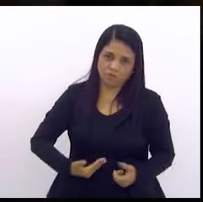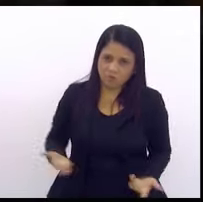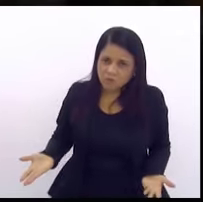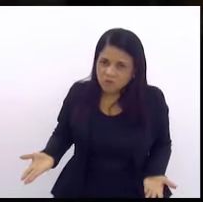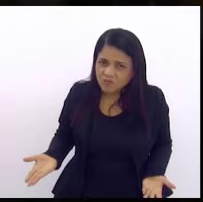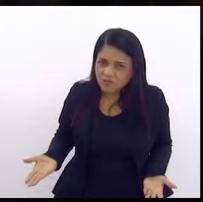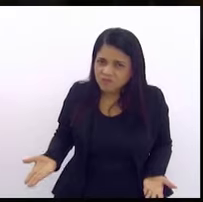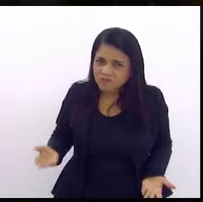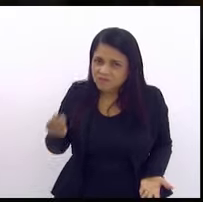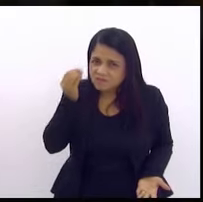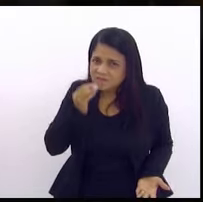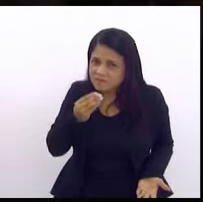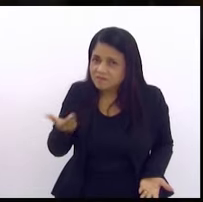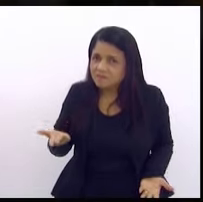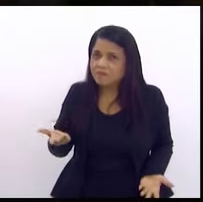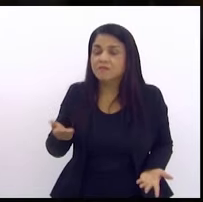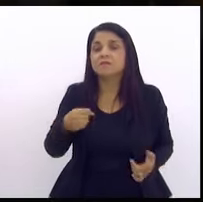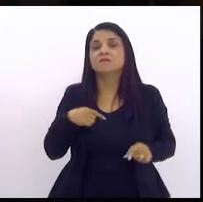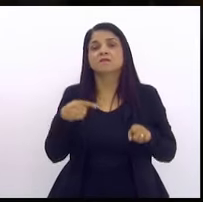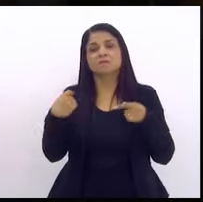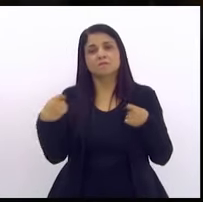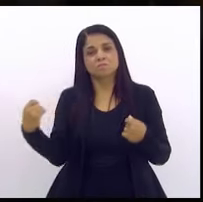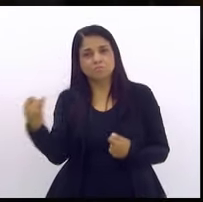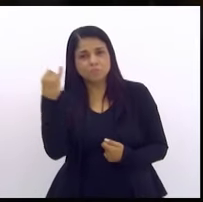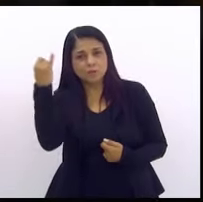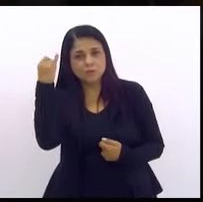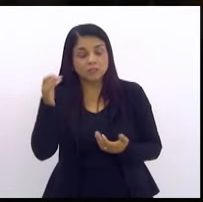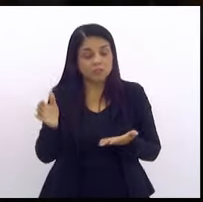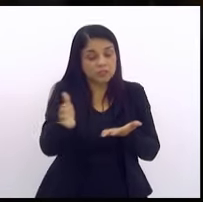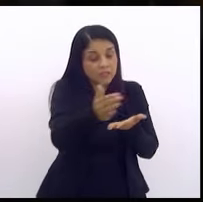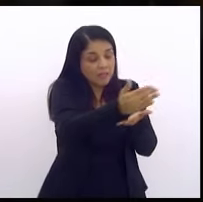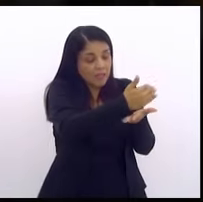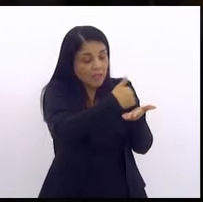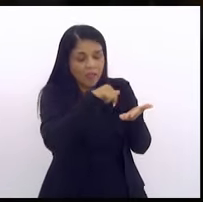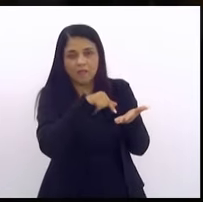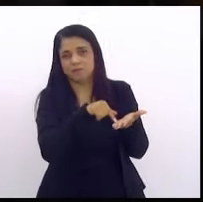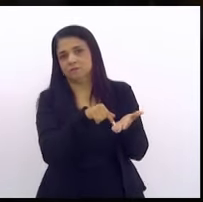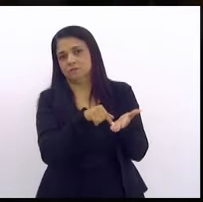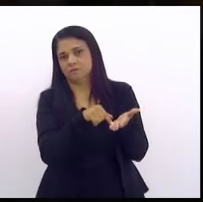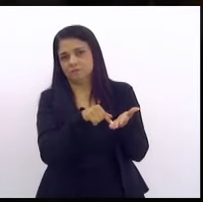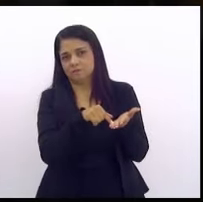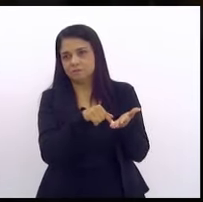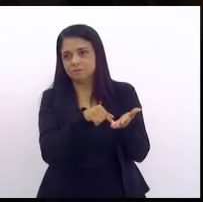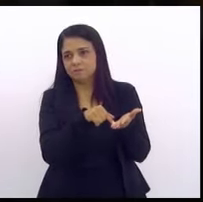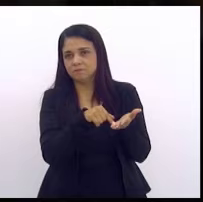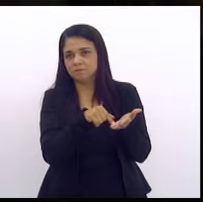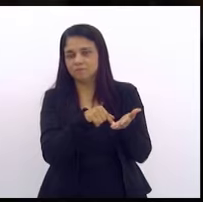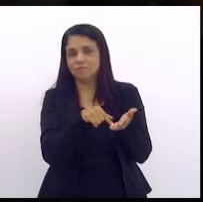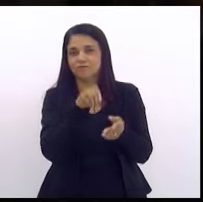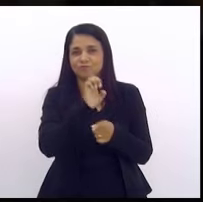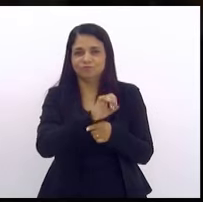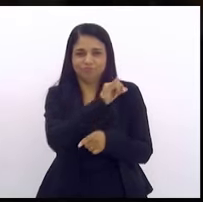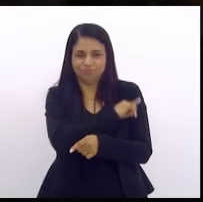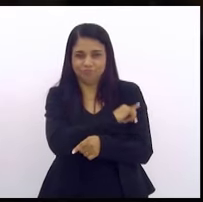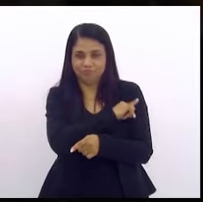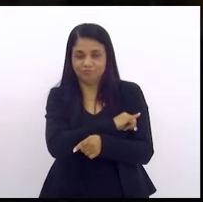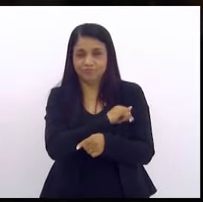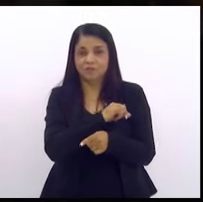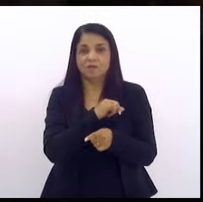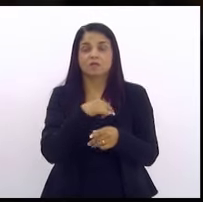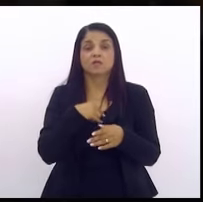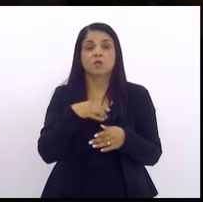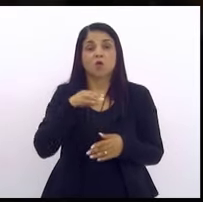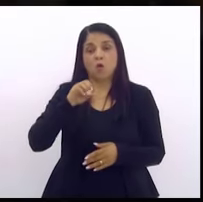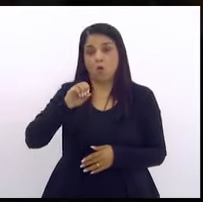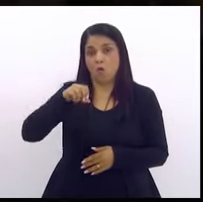Então, é importante levantar aqui os dados árduos, né, do Rio de Janeiro. De acordo com a